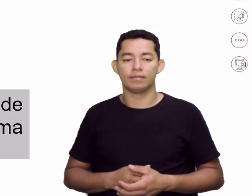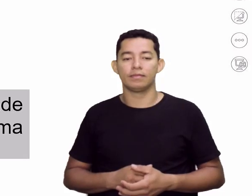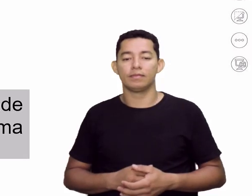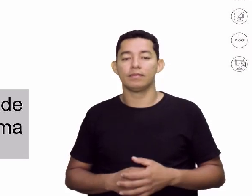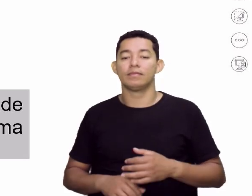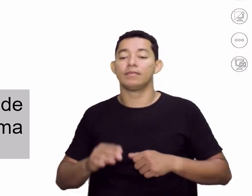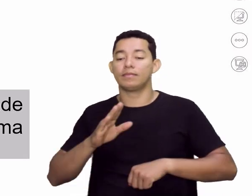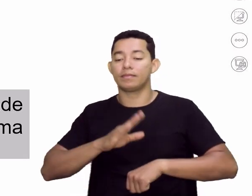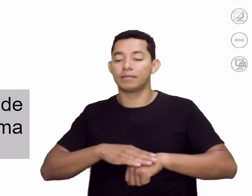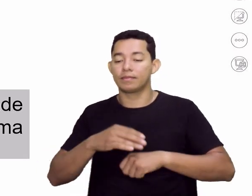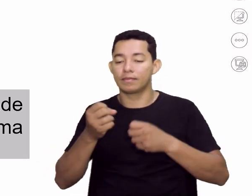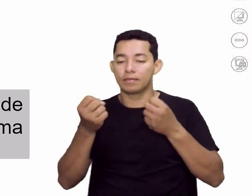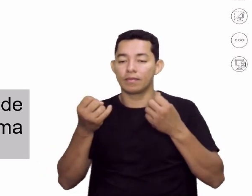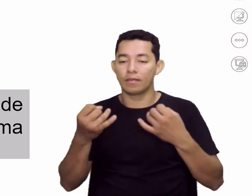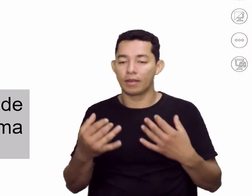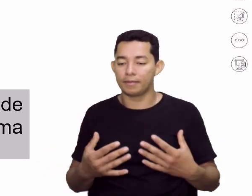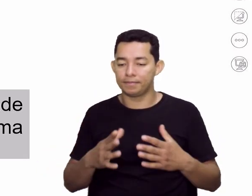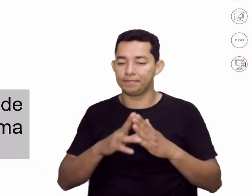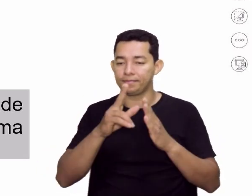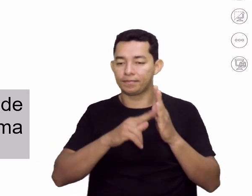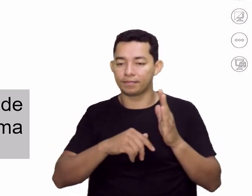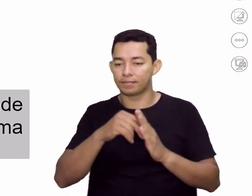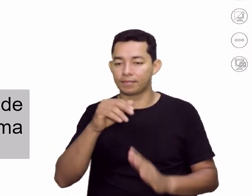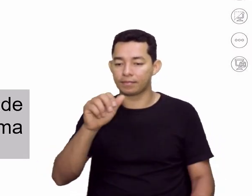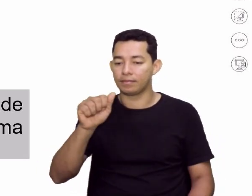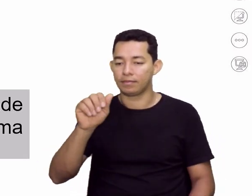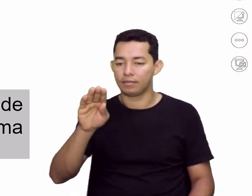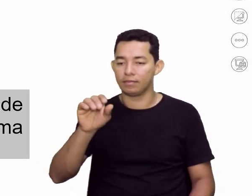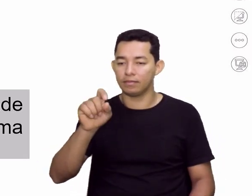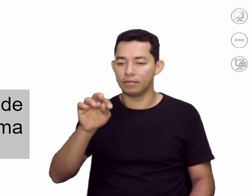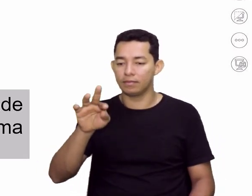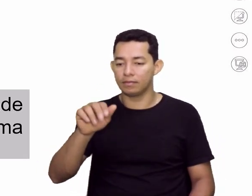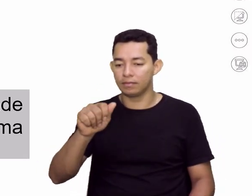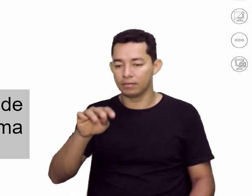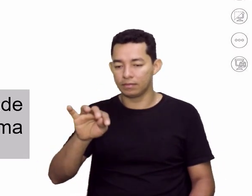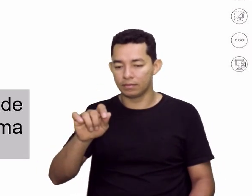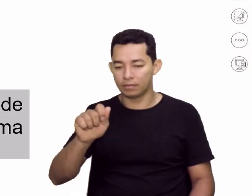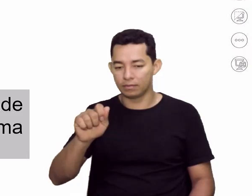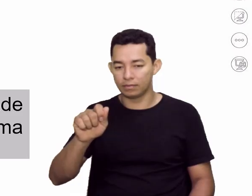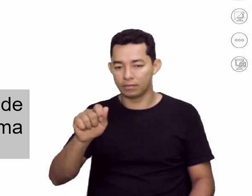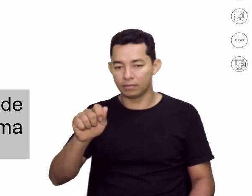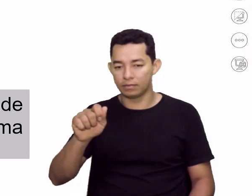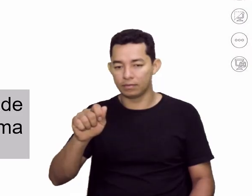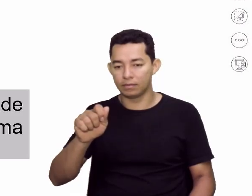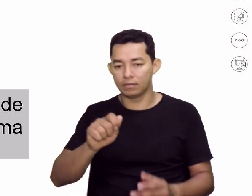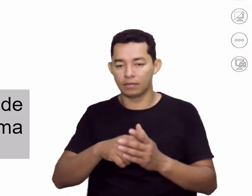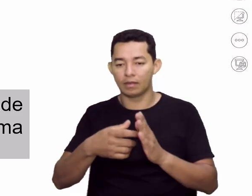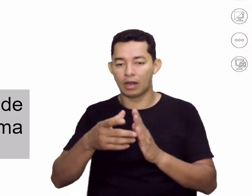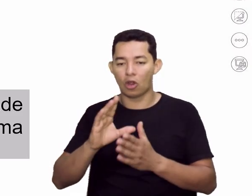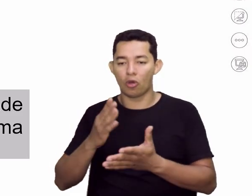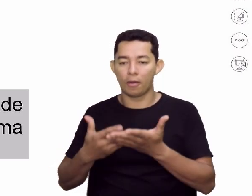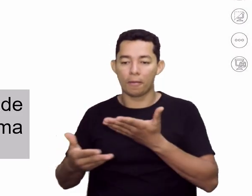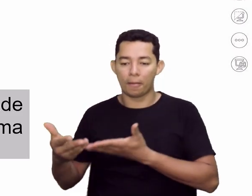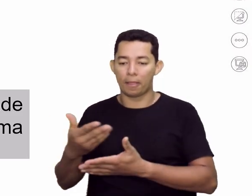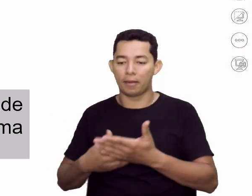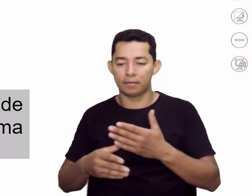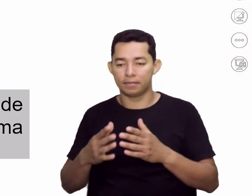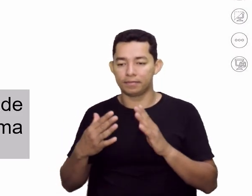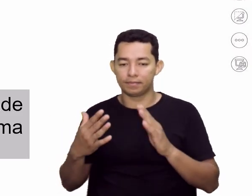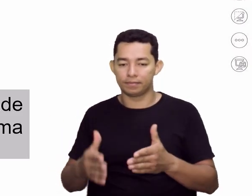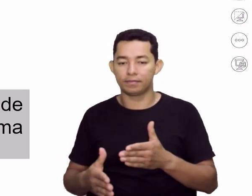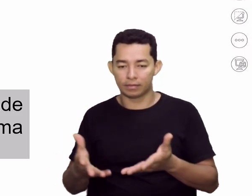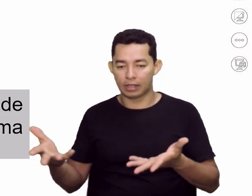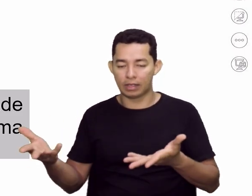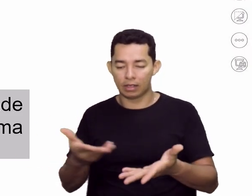mais características da pintura abstrata. Olha só, a ausência de relação imediata